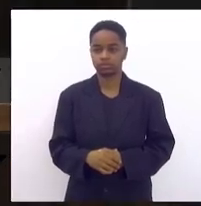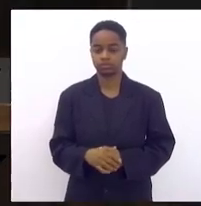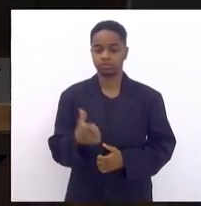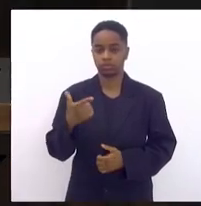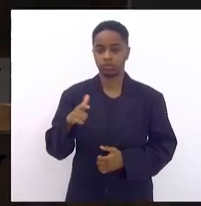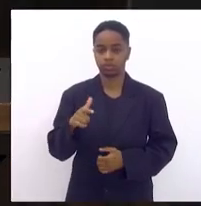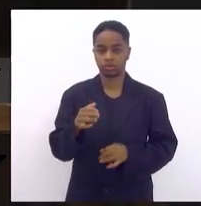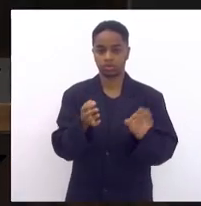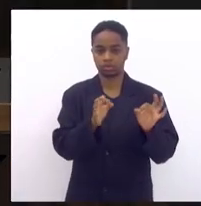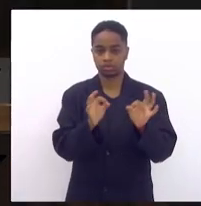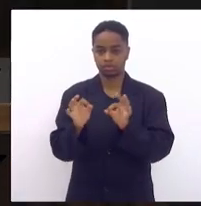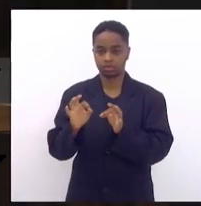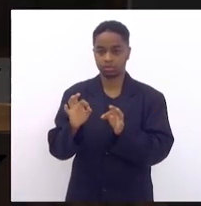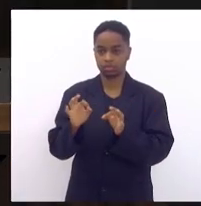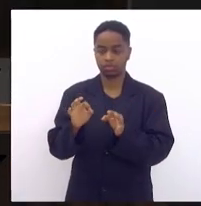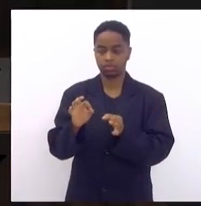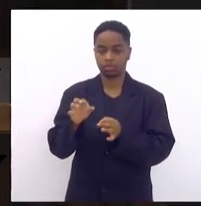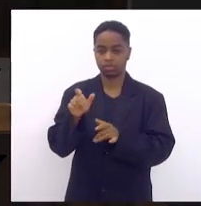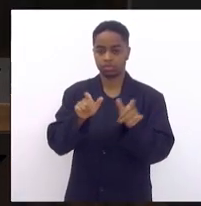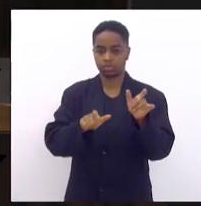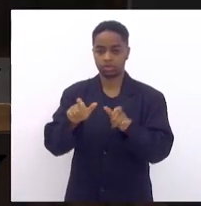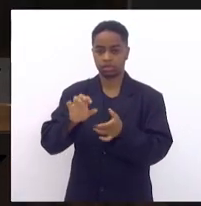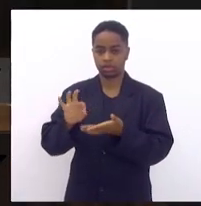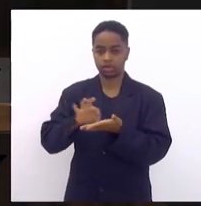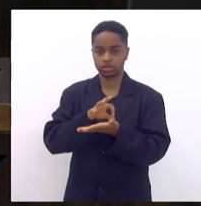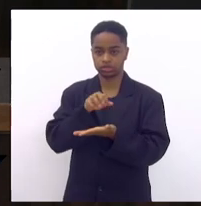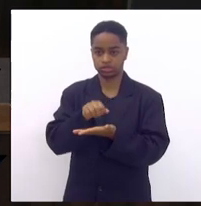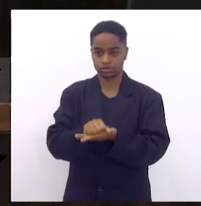Não havendo mais nenhum orador inscrito,